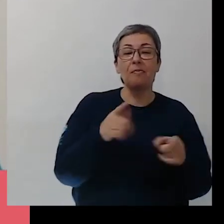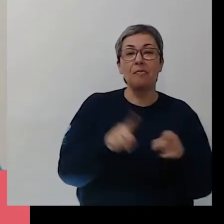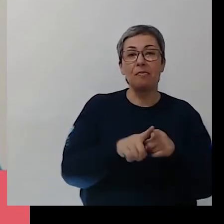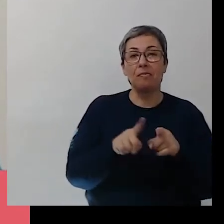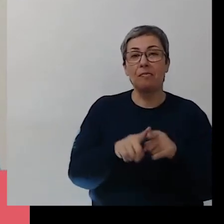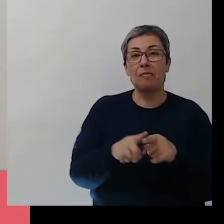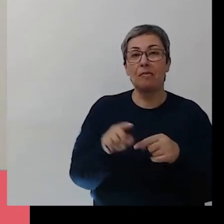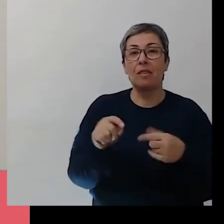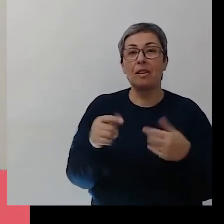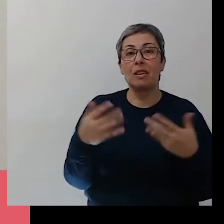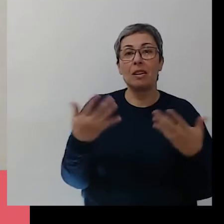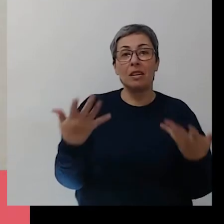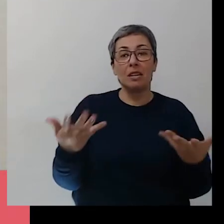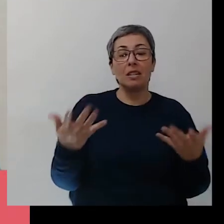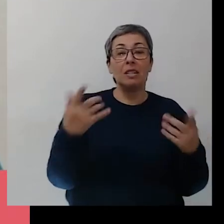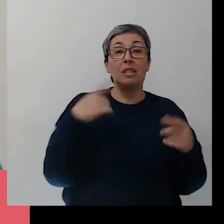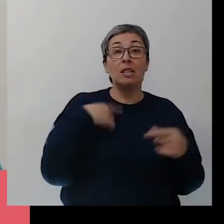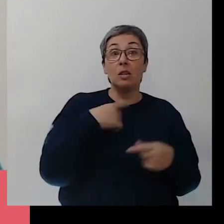de vocês.